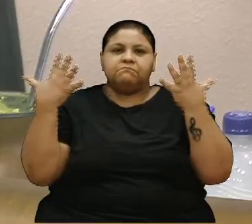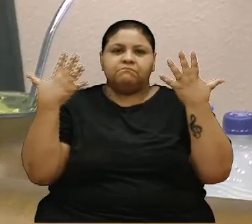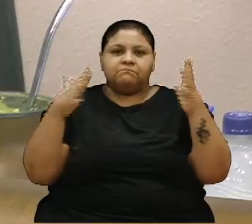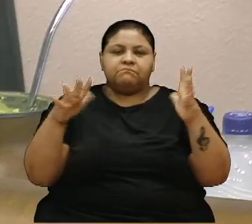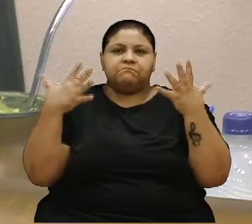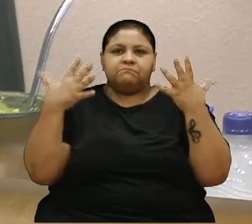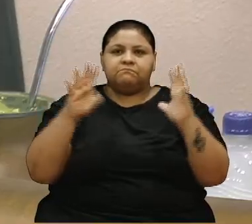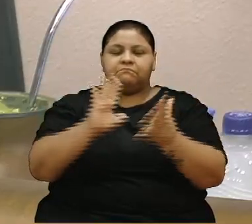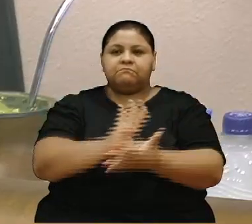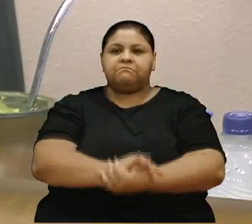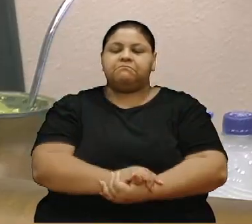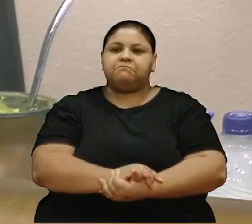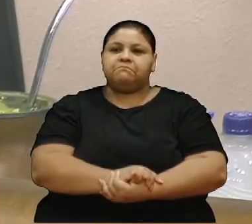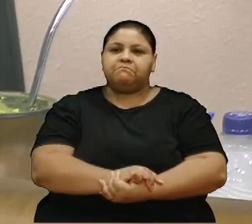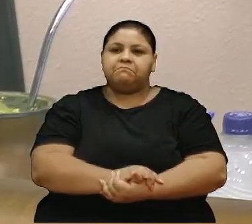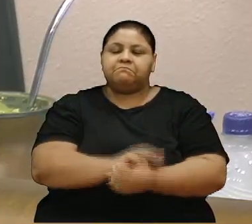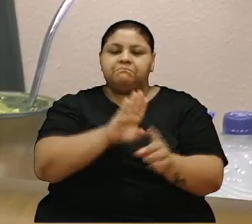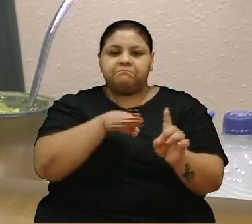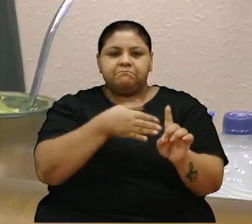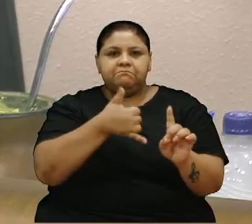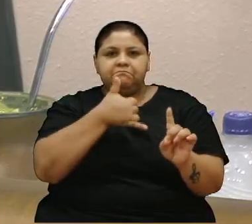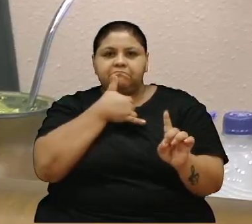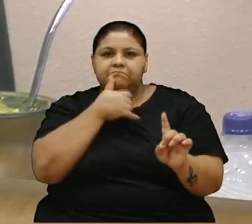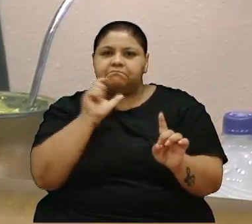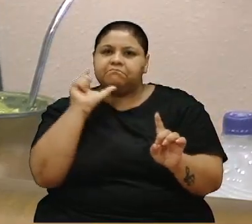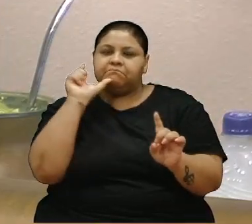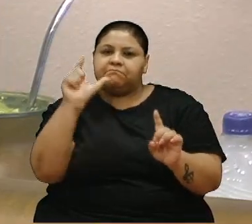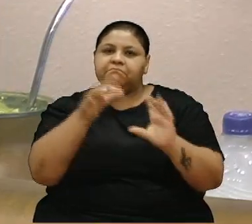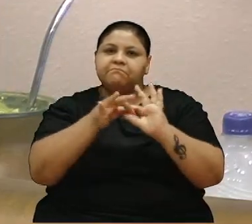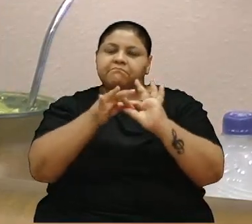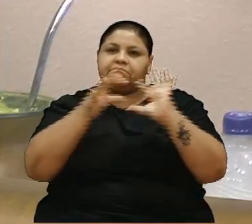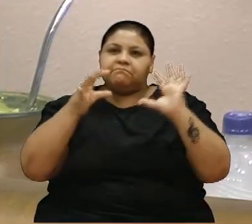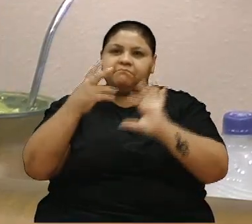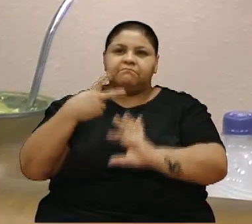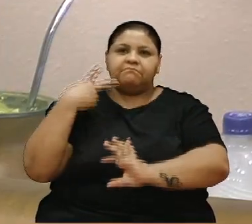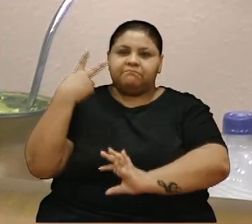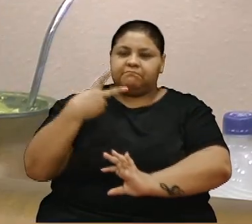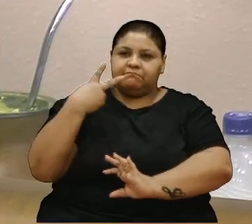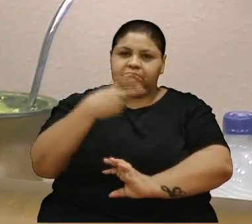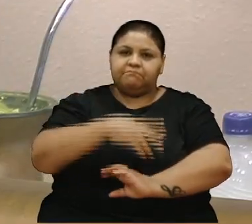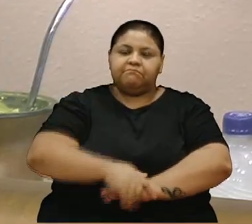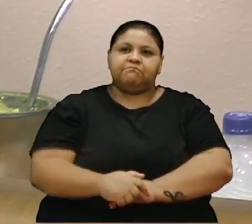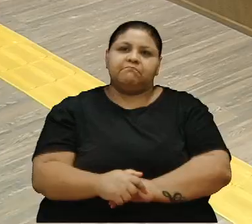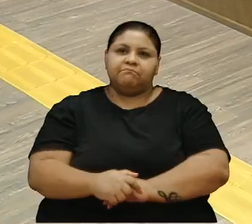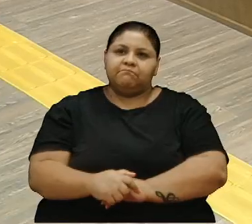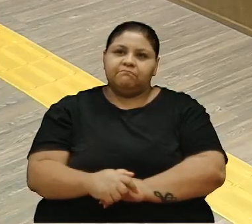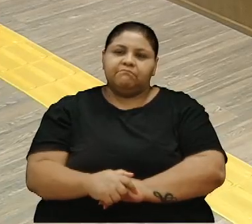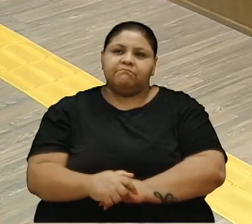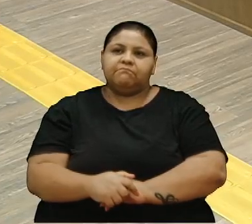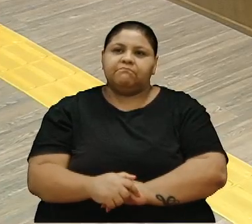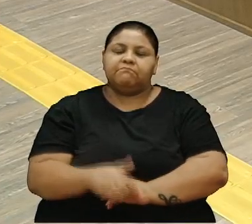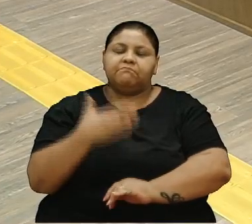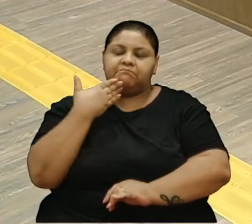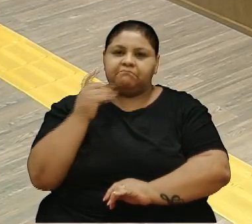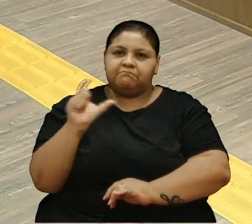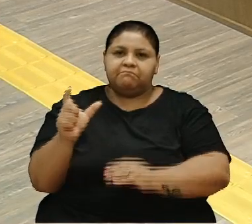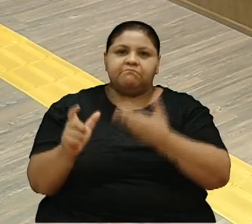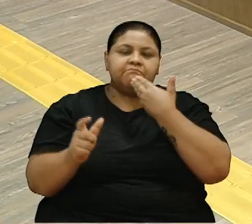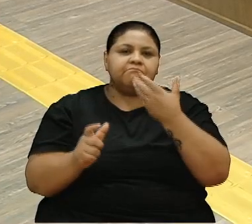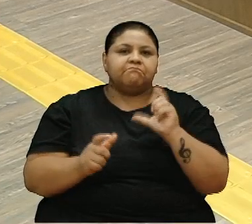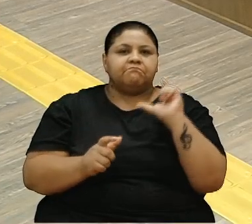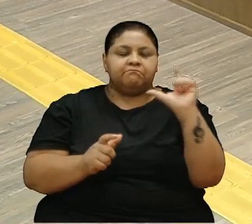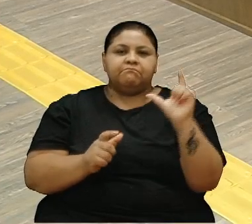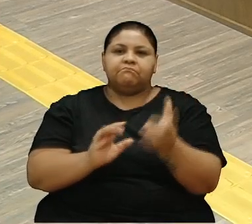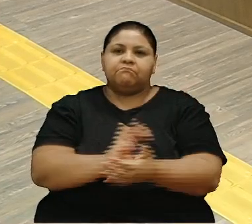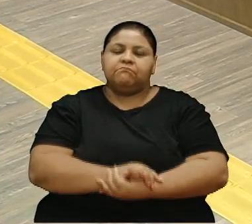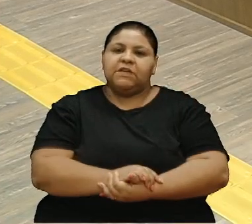de louvor ou de congratulações. A palavra está à disposição das senhoras vereadoras e senhores vereadores. Peço a palavra. Peço a palavra, senhor Com a presidente.